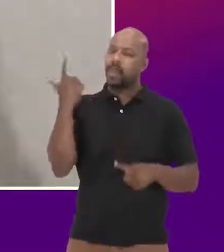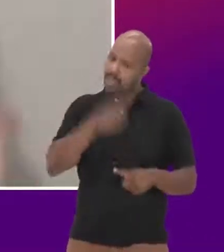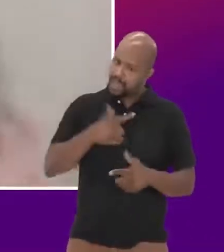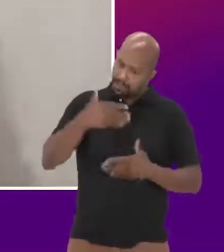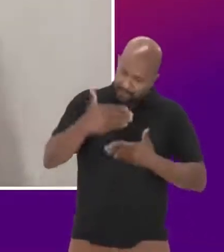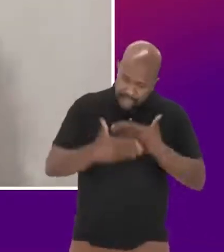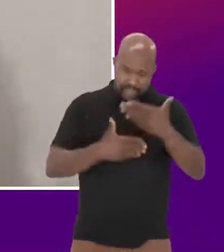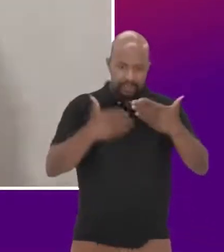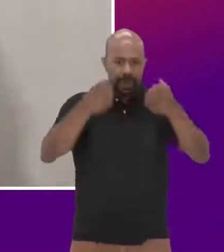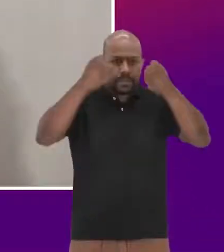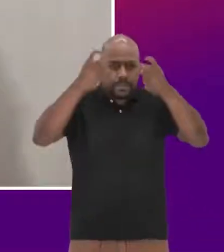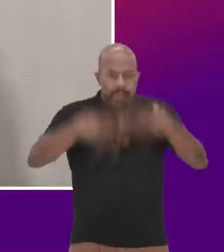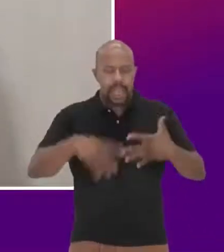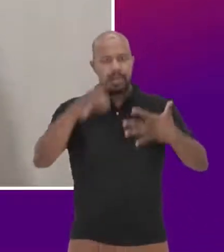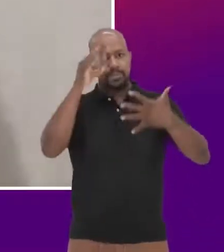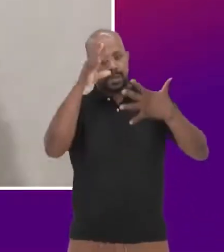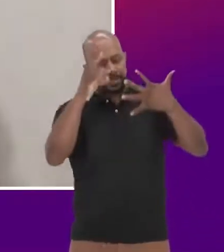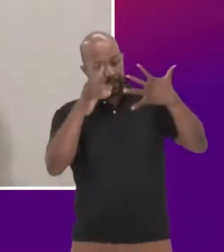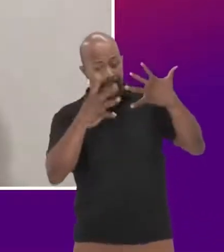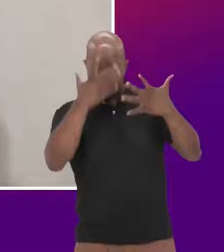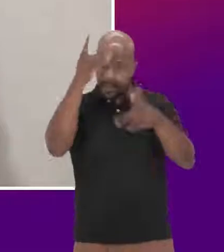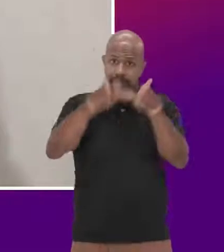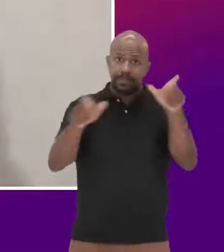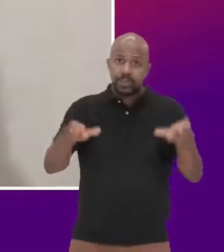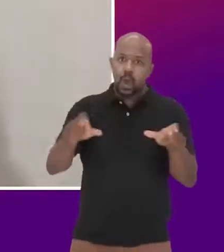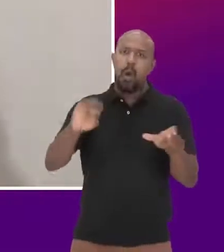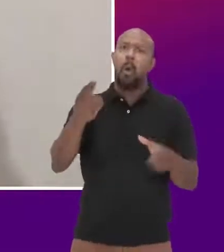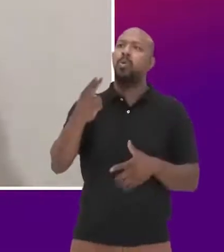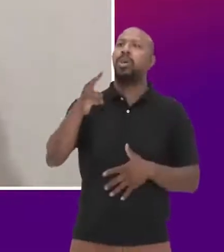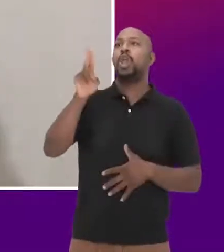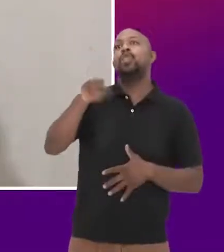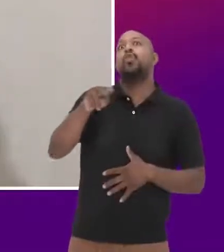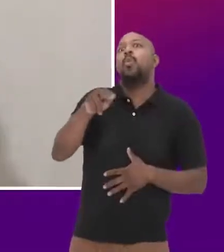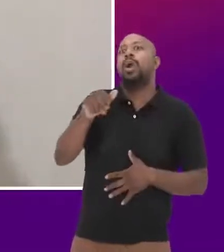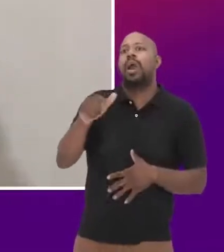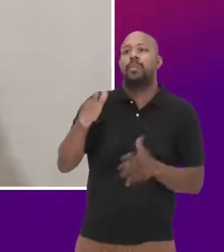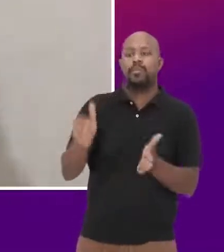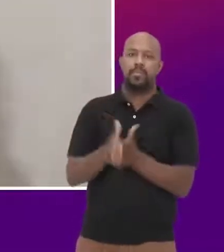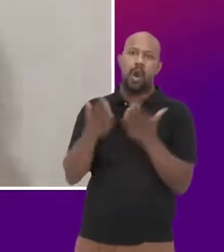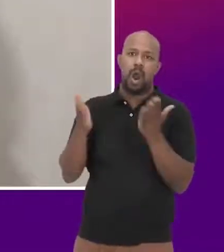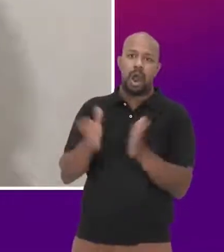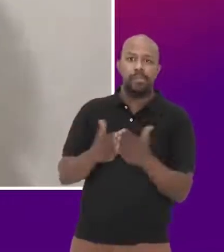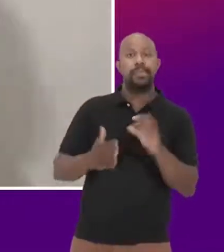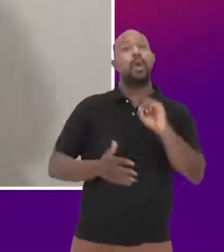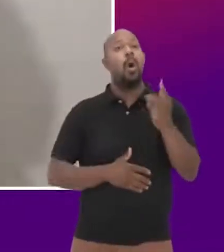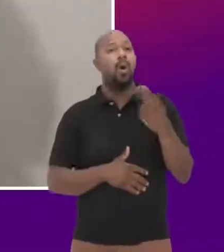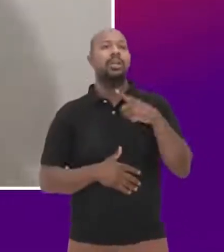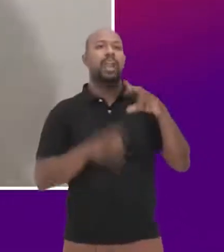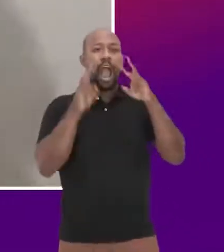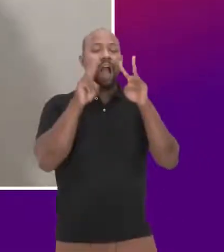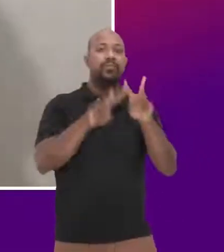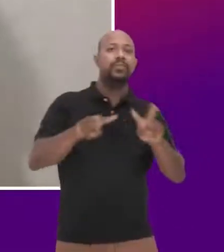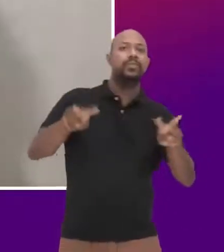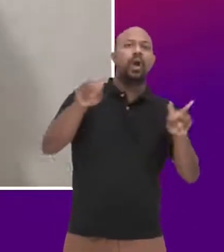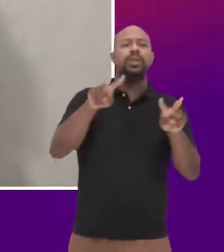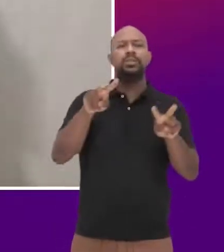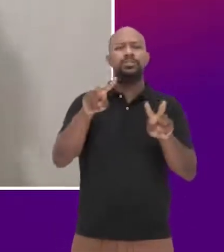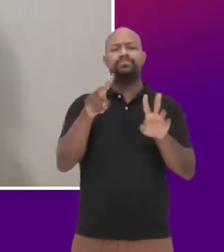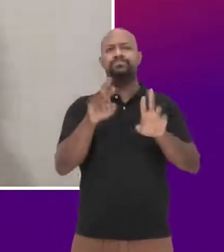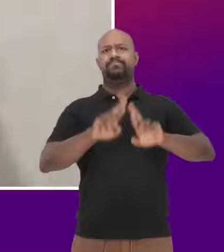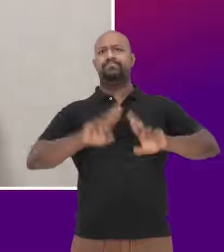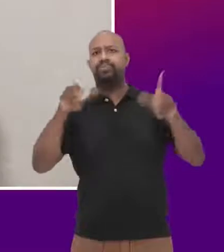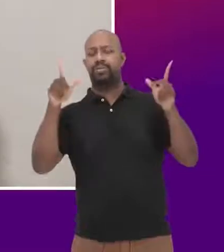essa decodificação para as pessoas ou que nunca lá estiveram, ou que têm visões